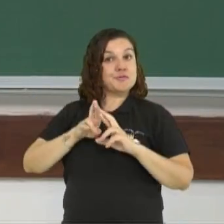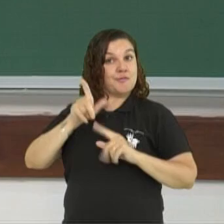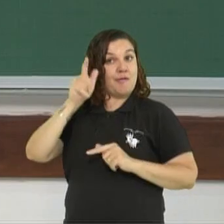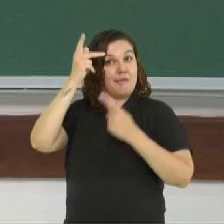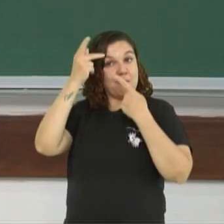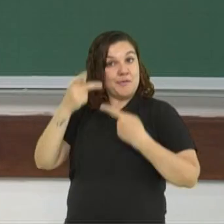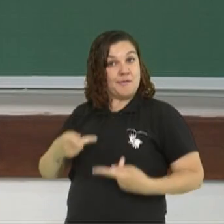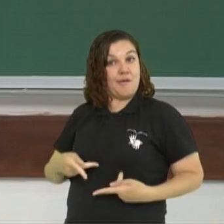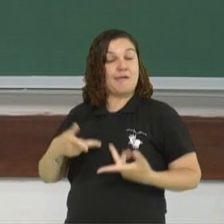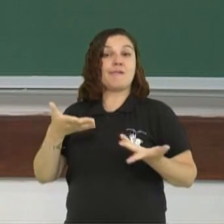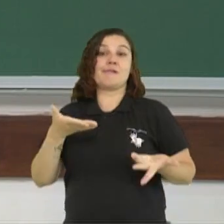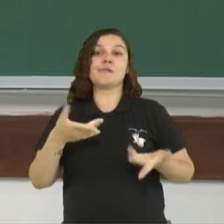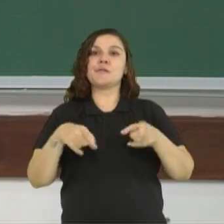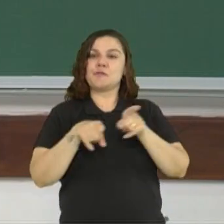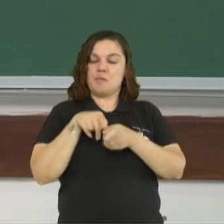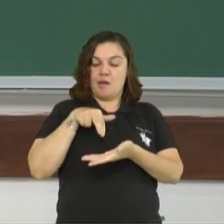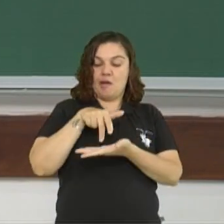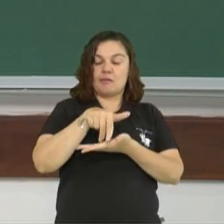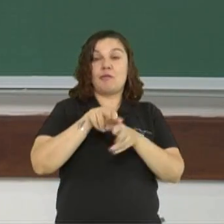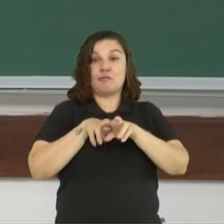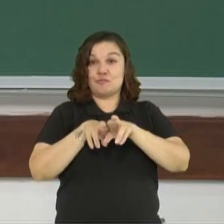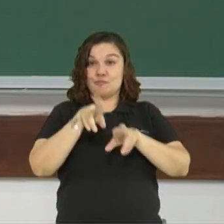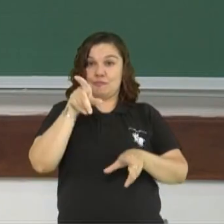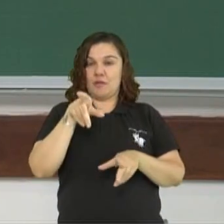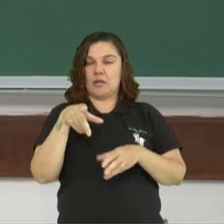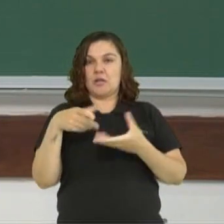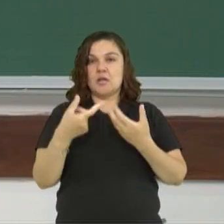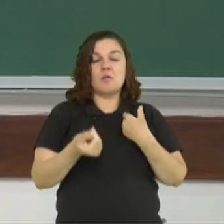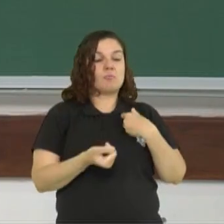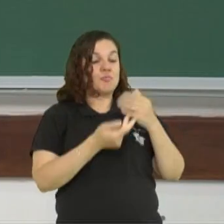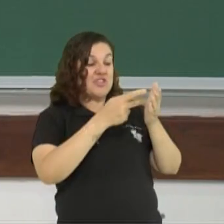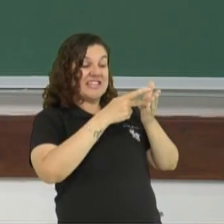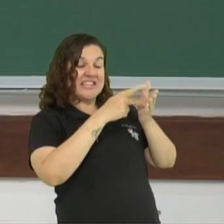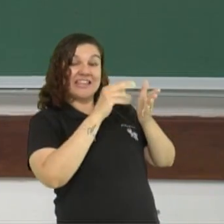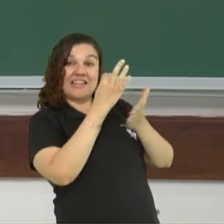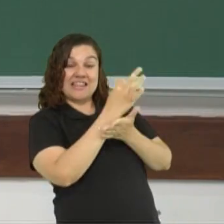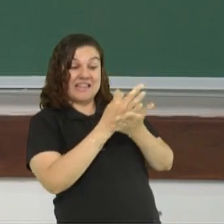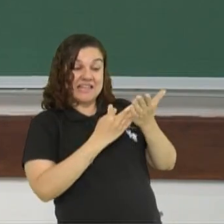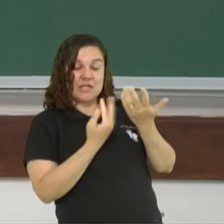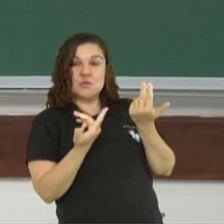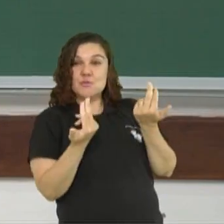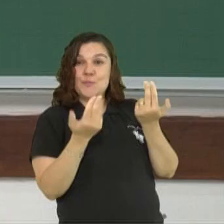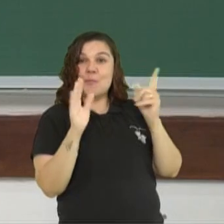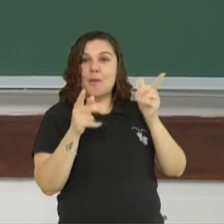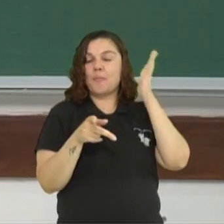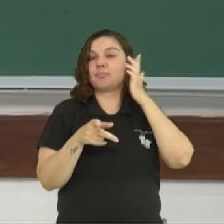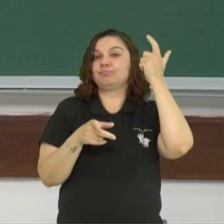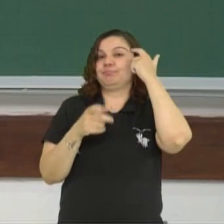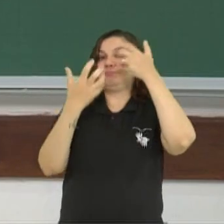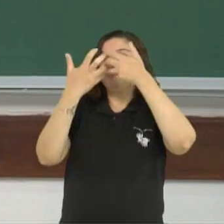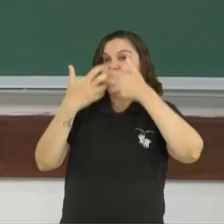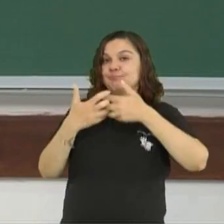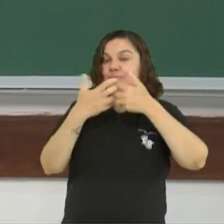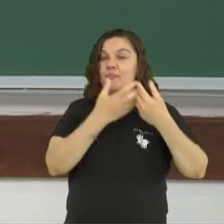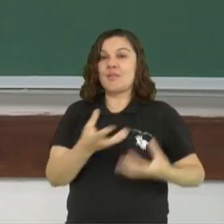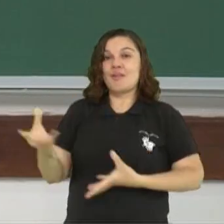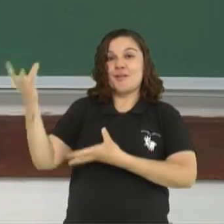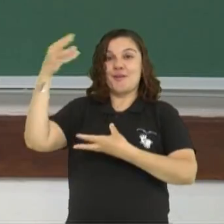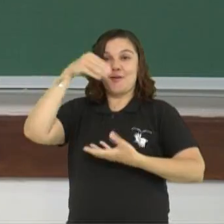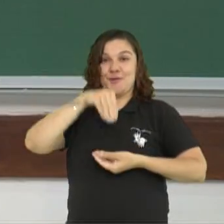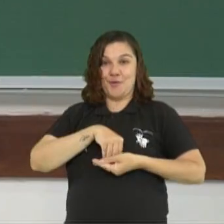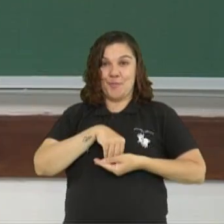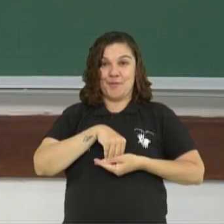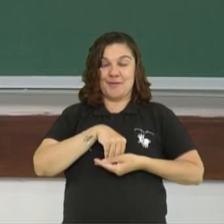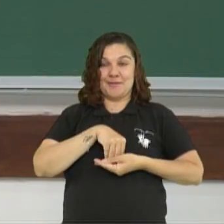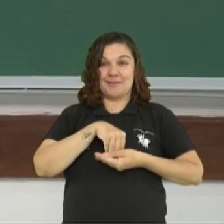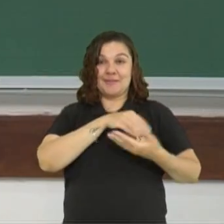começo a agir que nem meu personagem, começo a andar que nem meu personagem e começo a recitar o texto que seria o que viria da mente desse personagem. Então eu fiz a incorporação